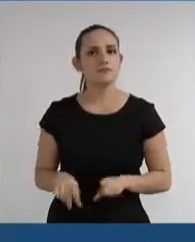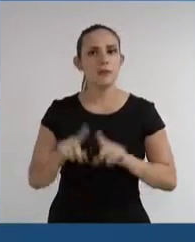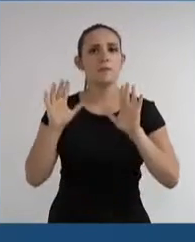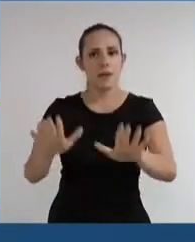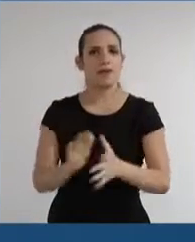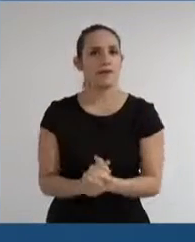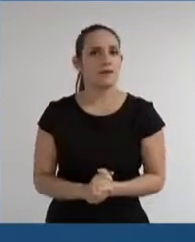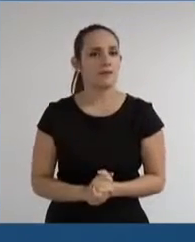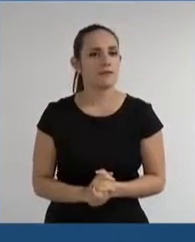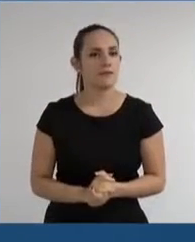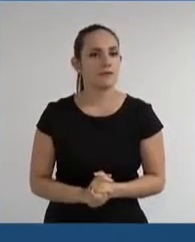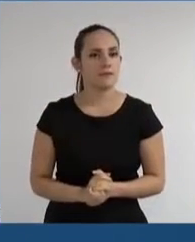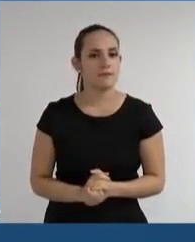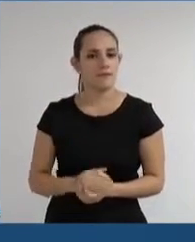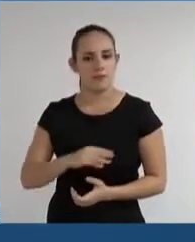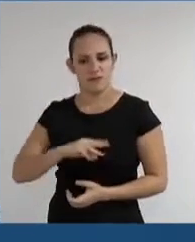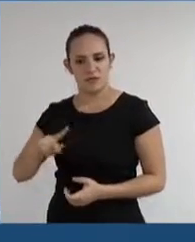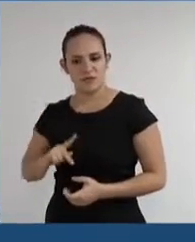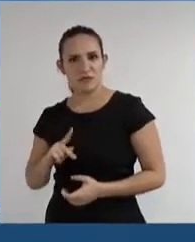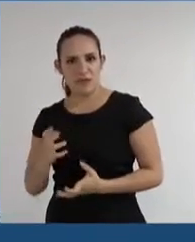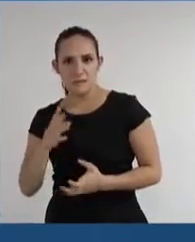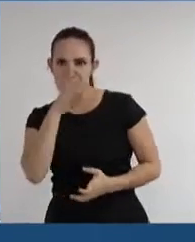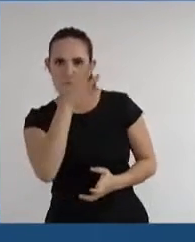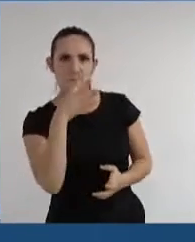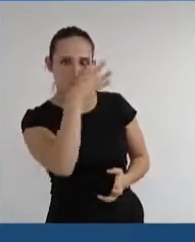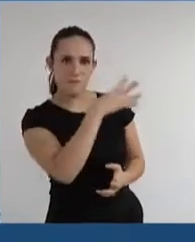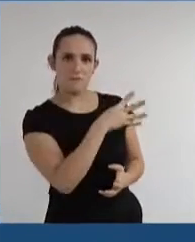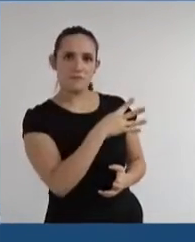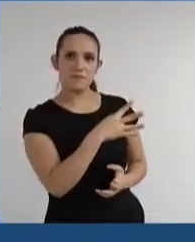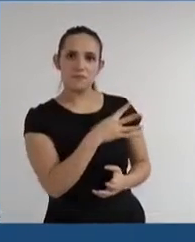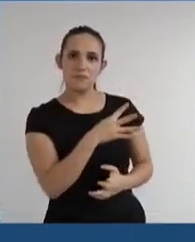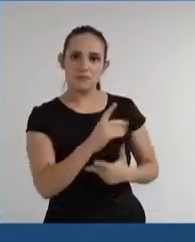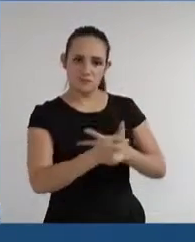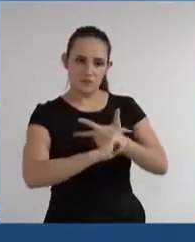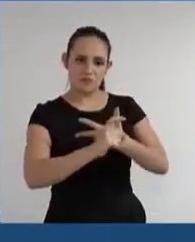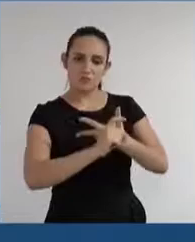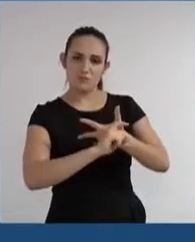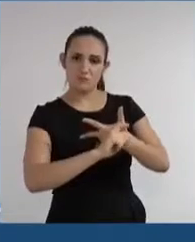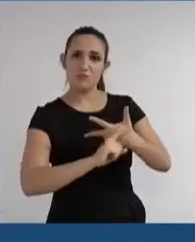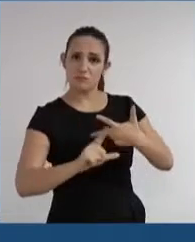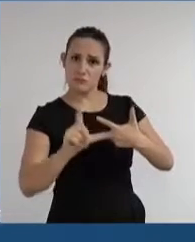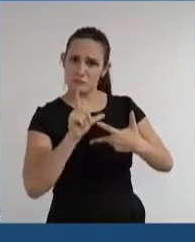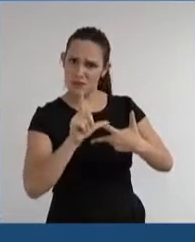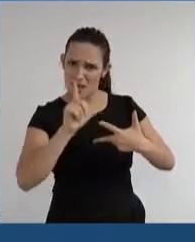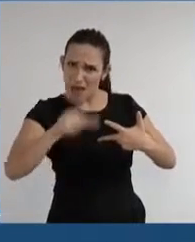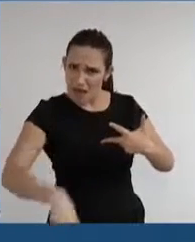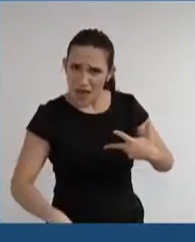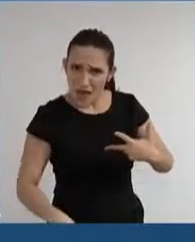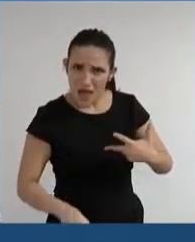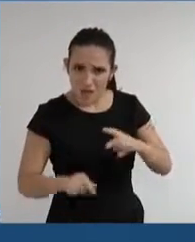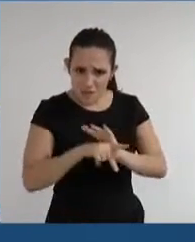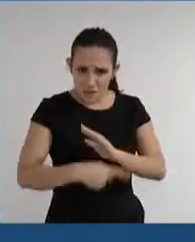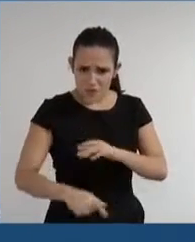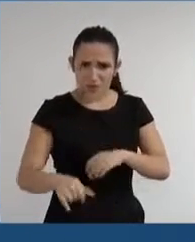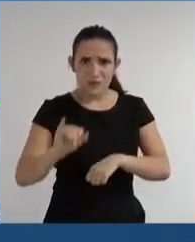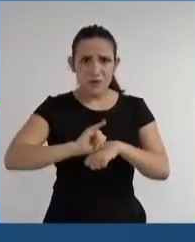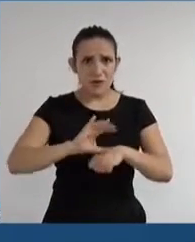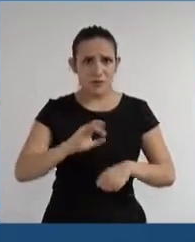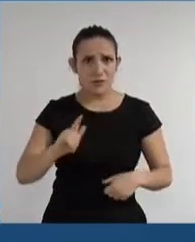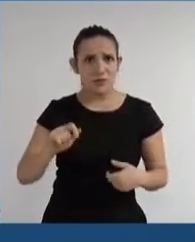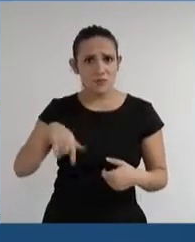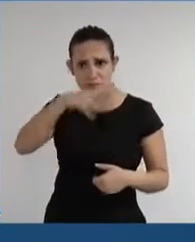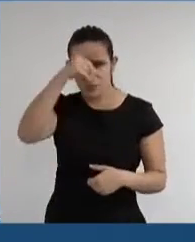tecnicamente, o Ministério Público está interferindo no poder executivo e no poder legislativo da capital de Mato Grosso do